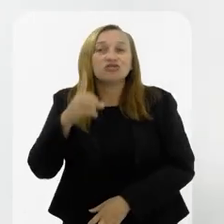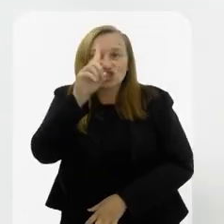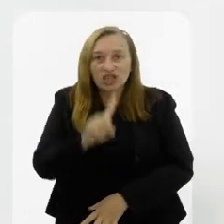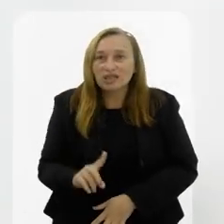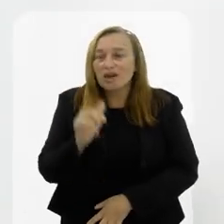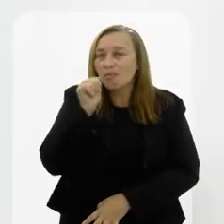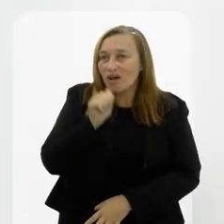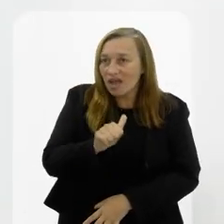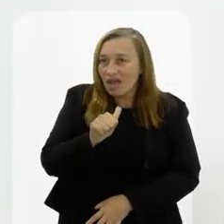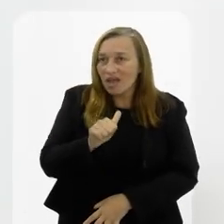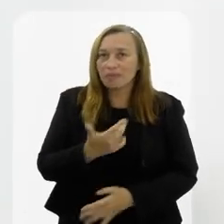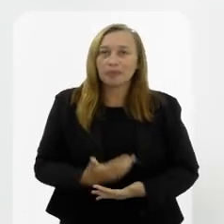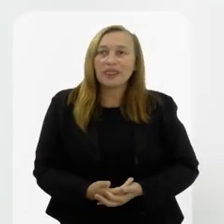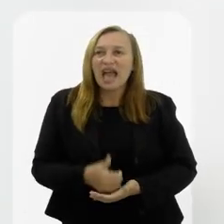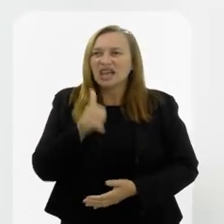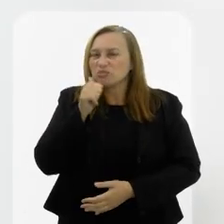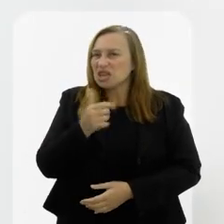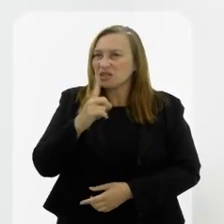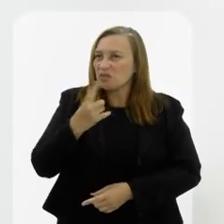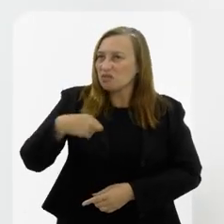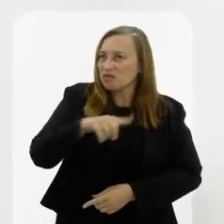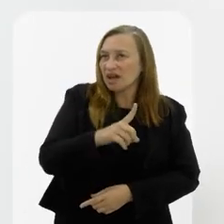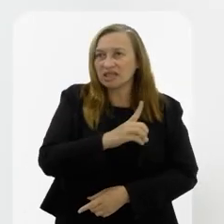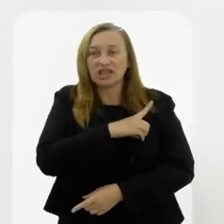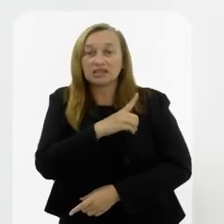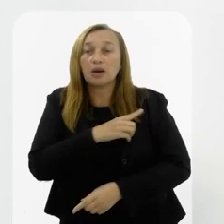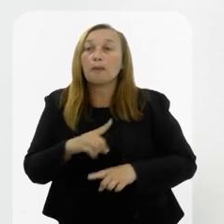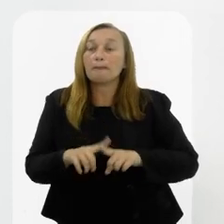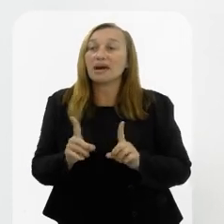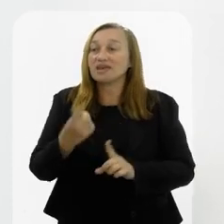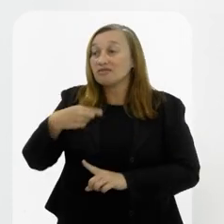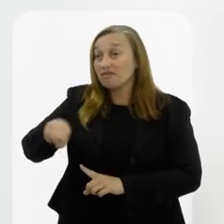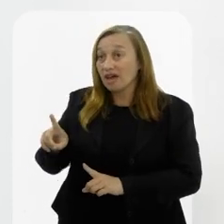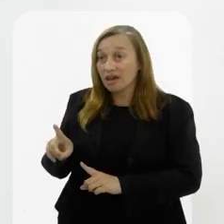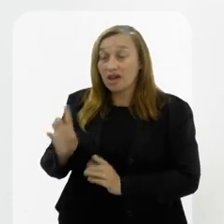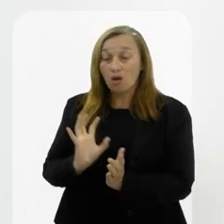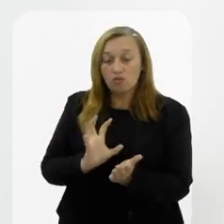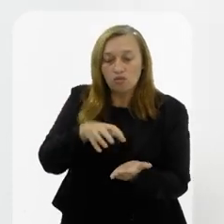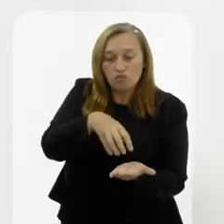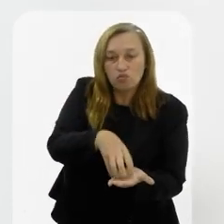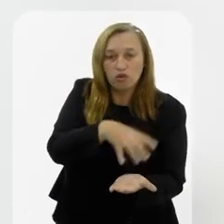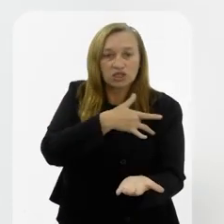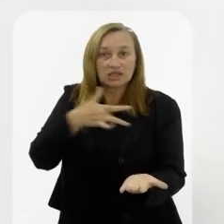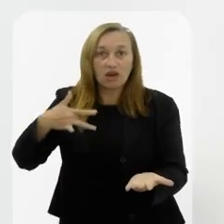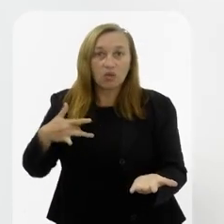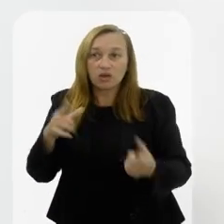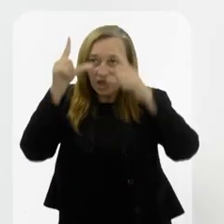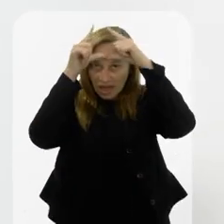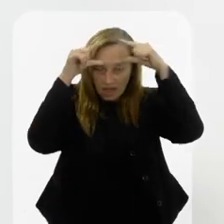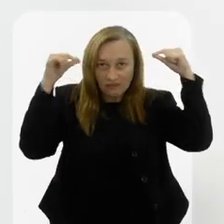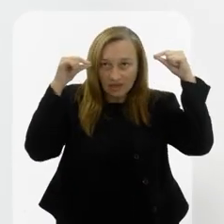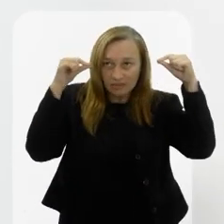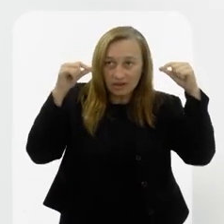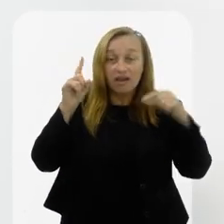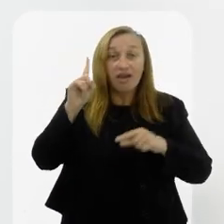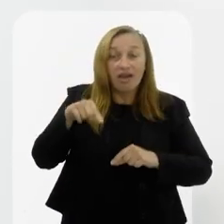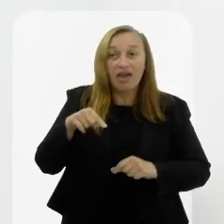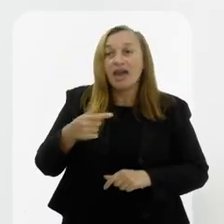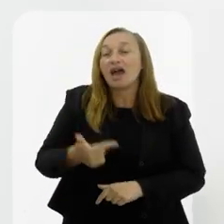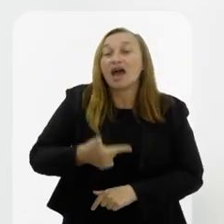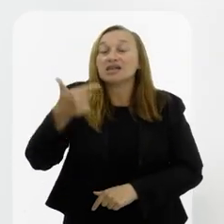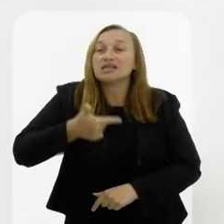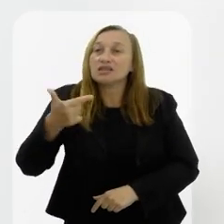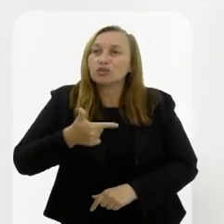das mulheres, né? As mulheres não vão à delegacia, mas elas vão ao posto de saúde. E a enfermagem é